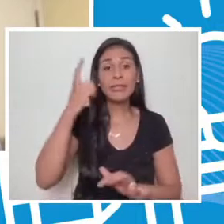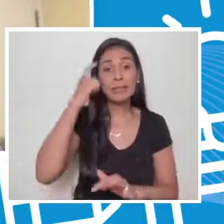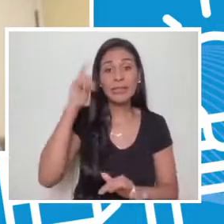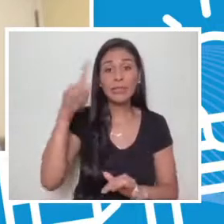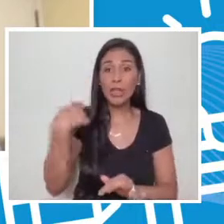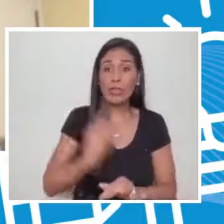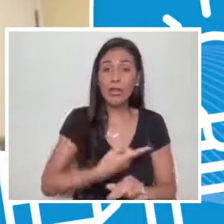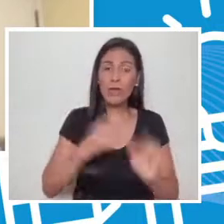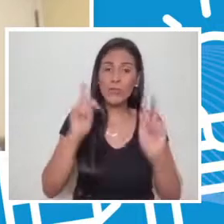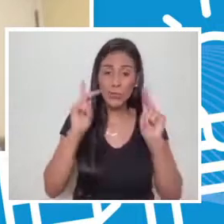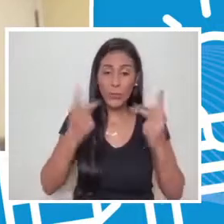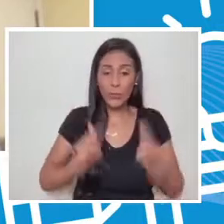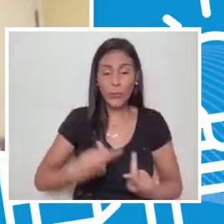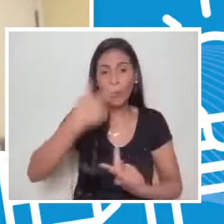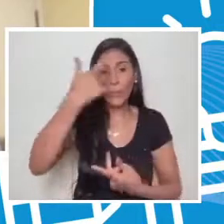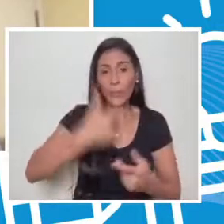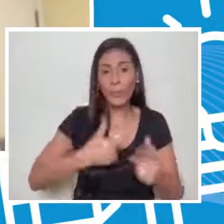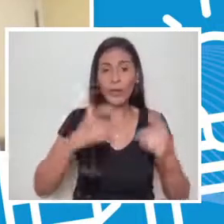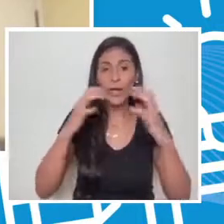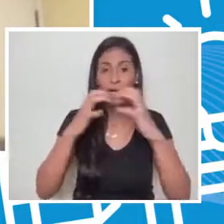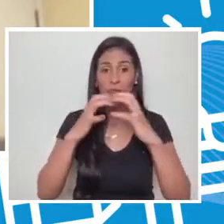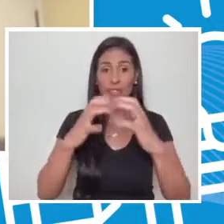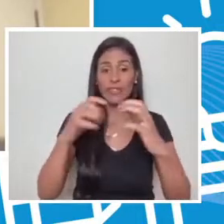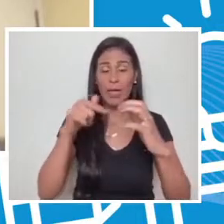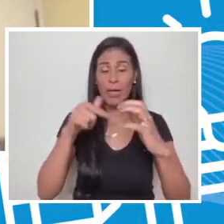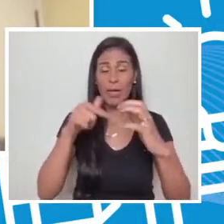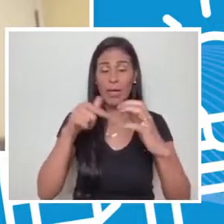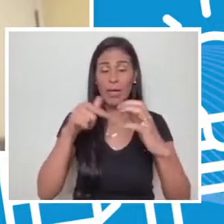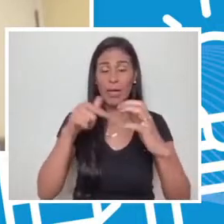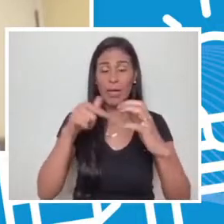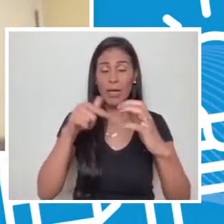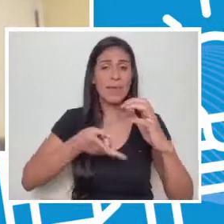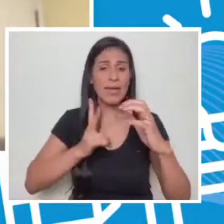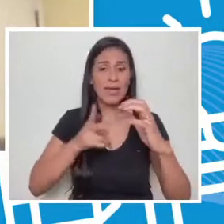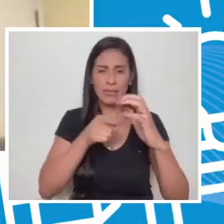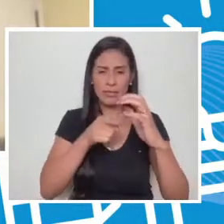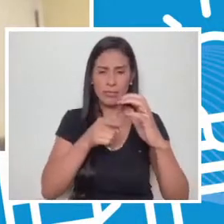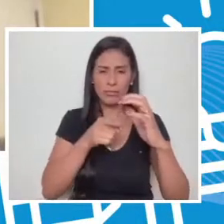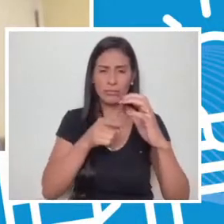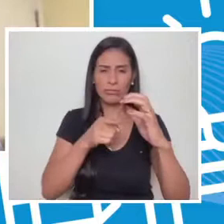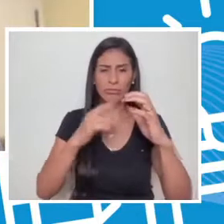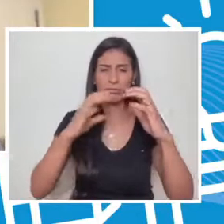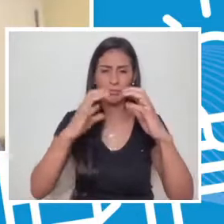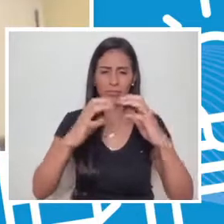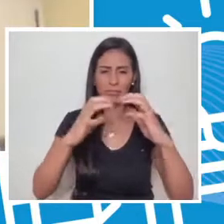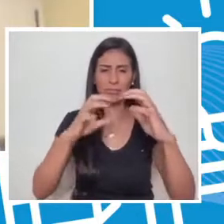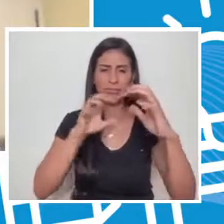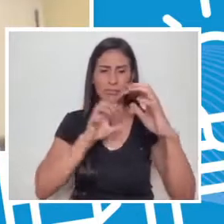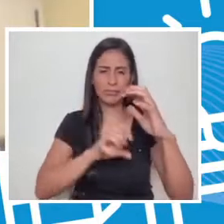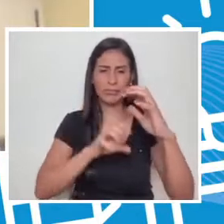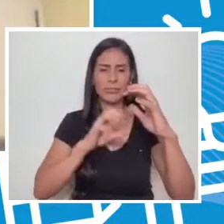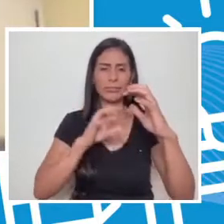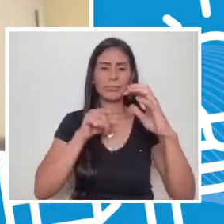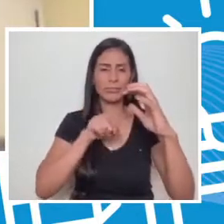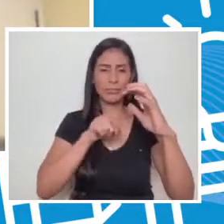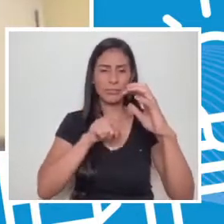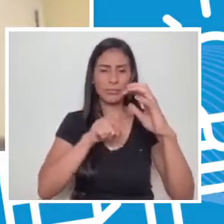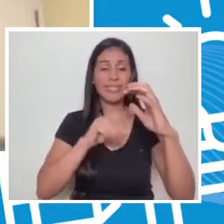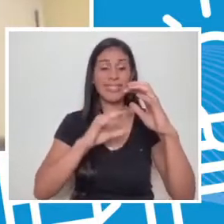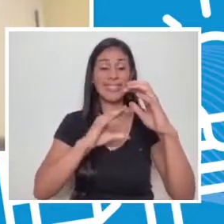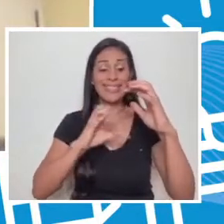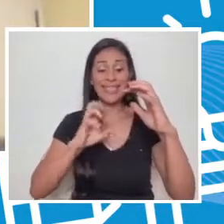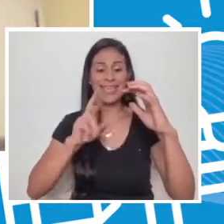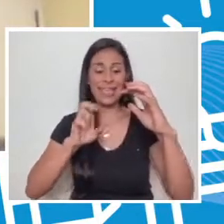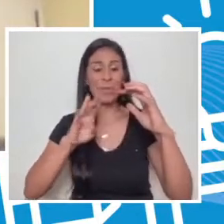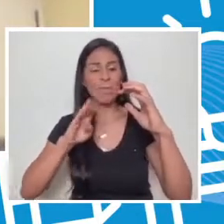E aí eu remeto, inclusive, a uma das áreas, né, em que assim, essa interação humana é indispensável. A gente tem um